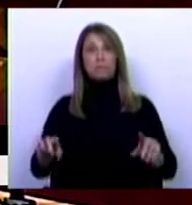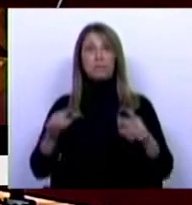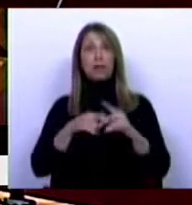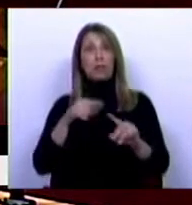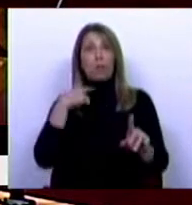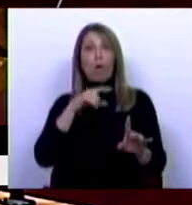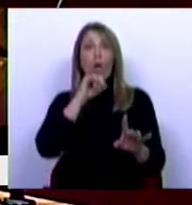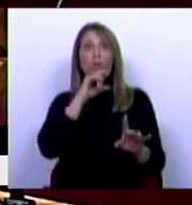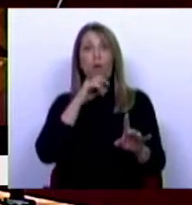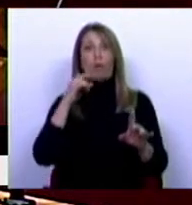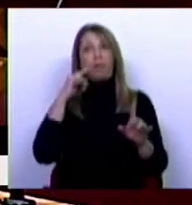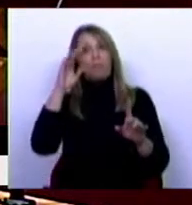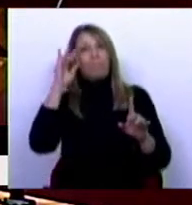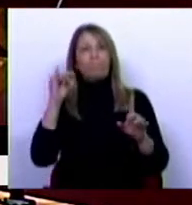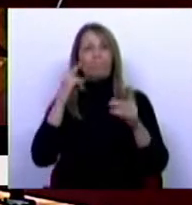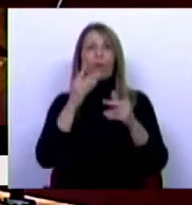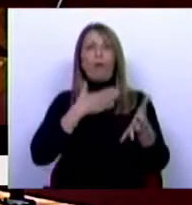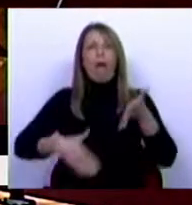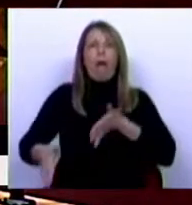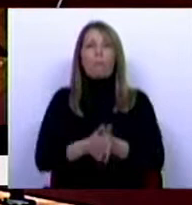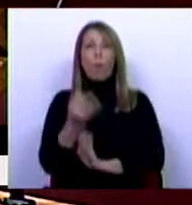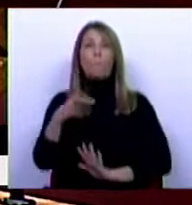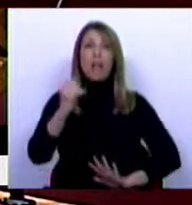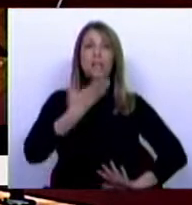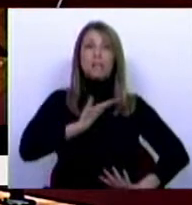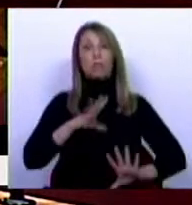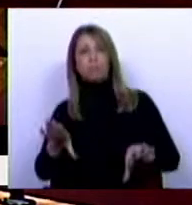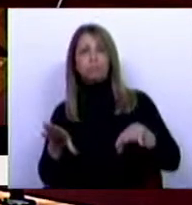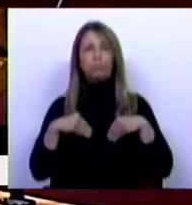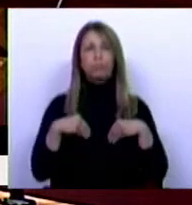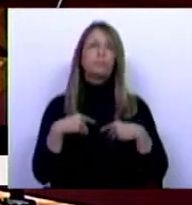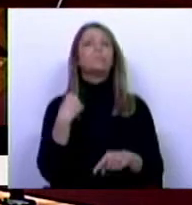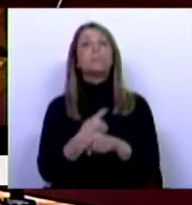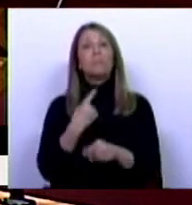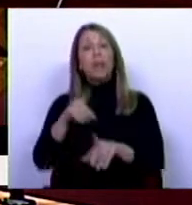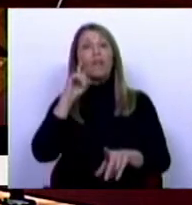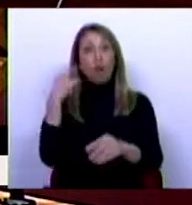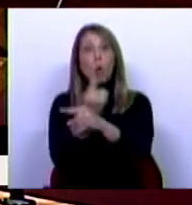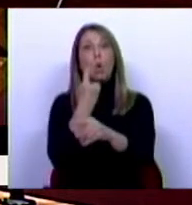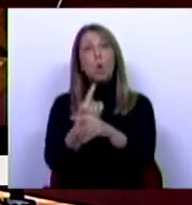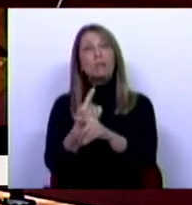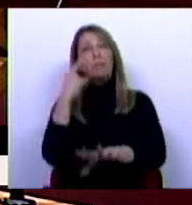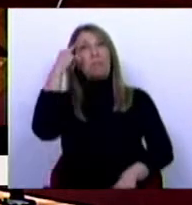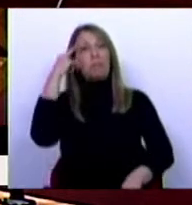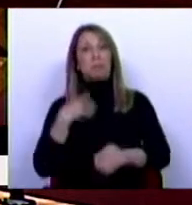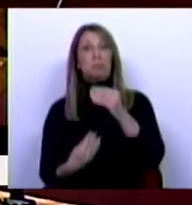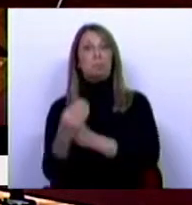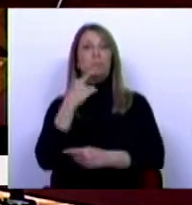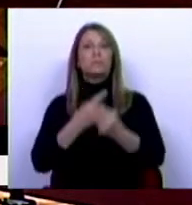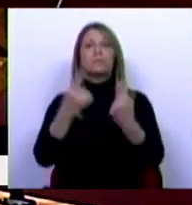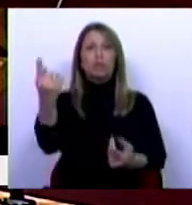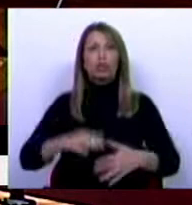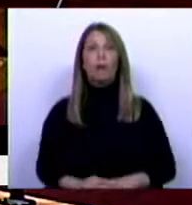fotográfica e do oportunismo político a que o PSD sucumbiu, defendendo o que até então lhe tinha parecido exótico. O mesmo partido que